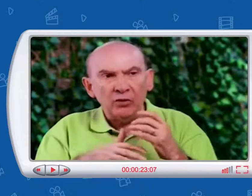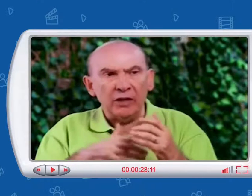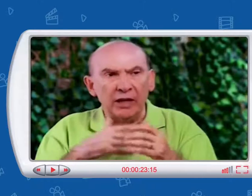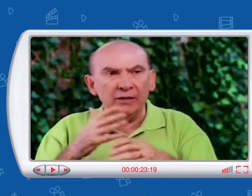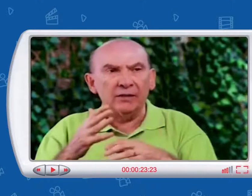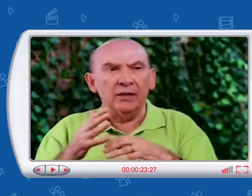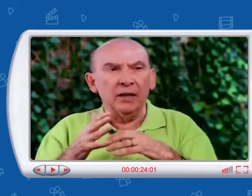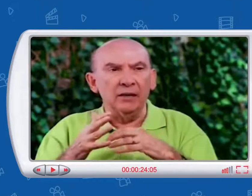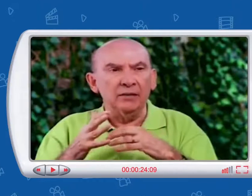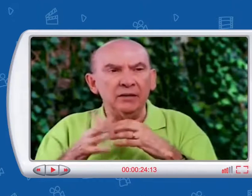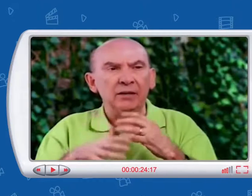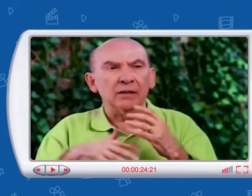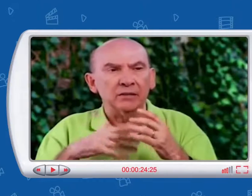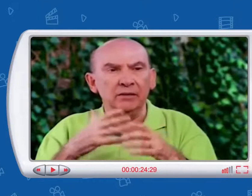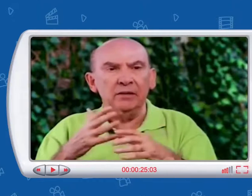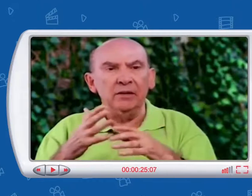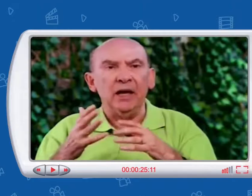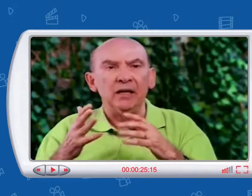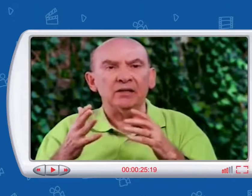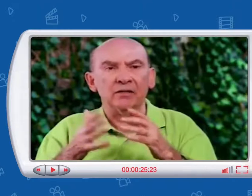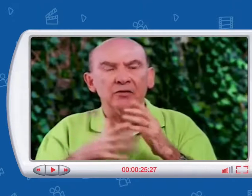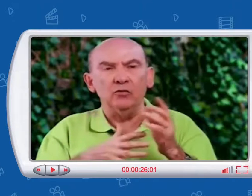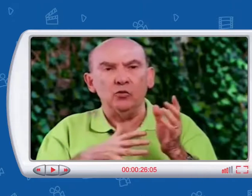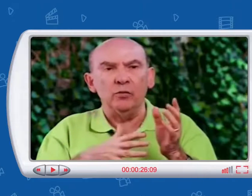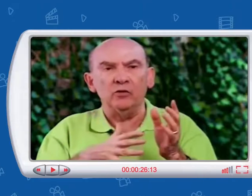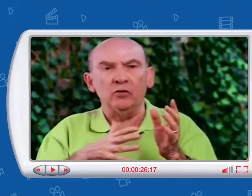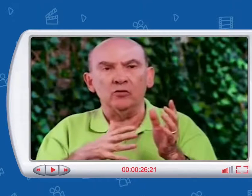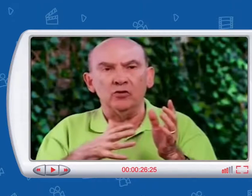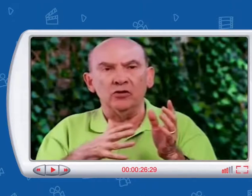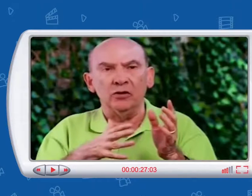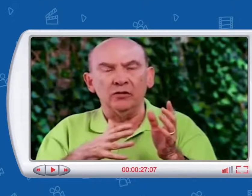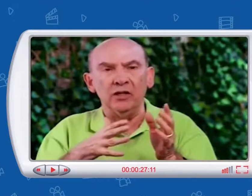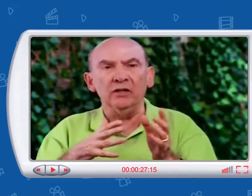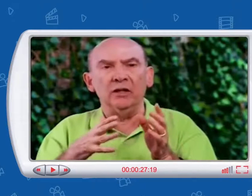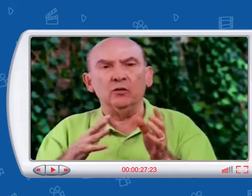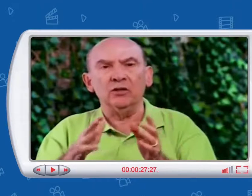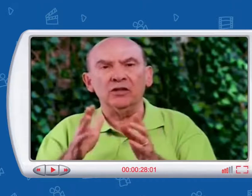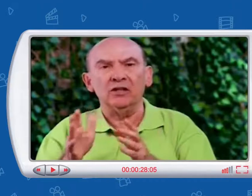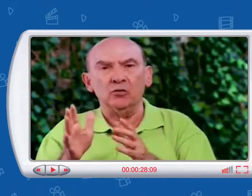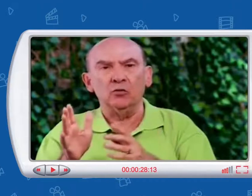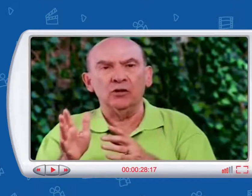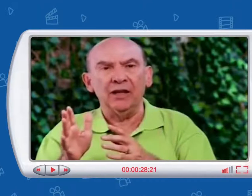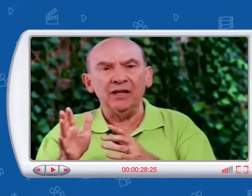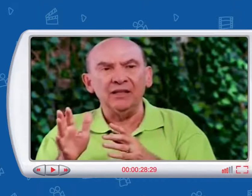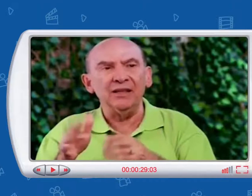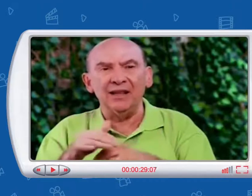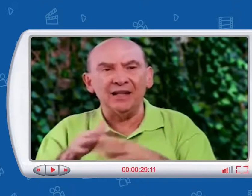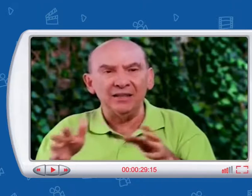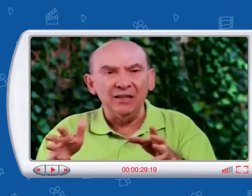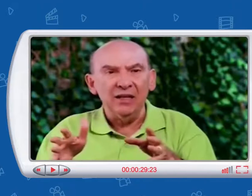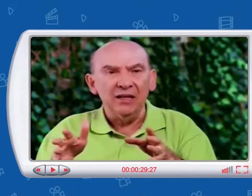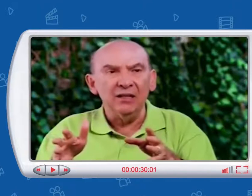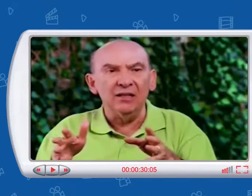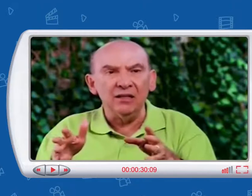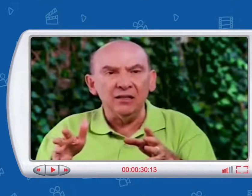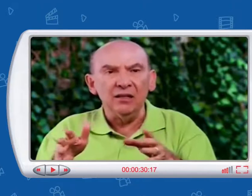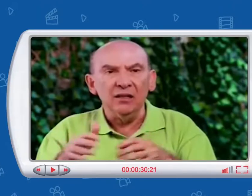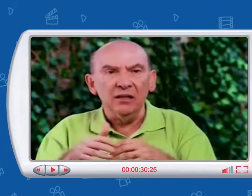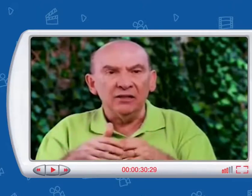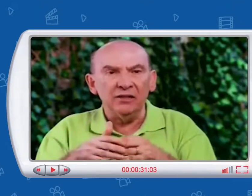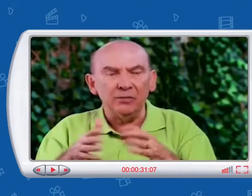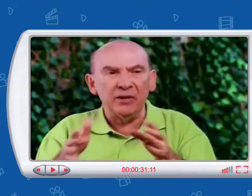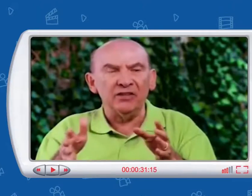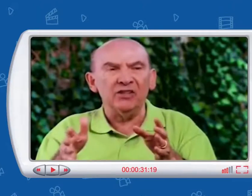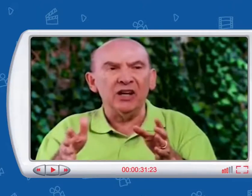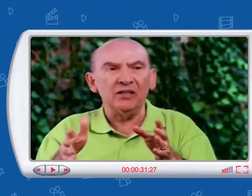todas aquelas antigas ideias, que vinham do começo dos anos 30, todas elas autoritárias, entrassem em crise,